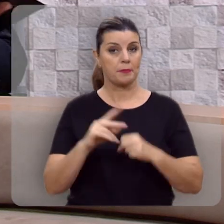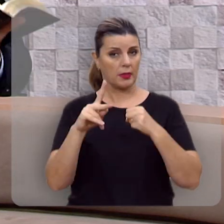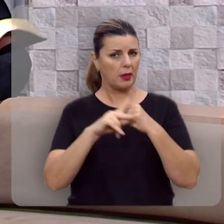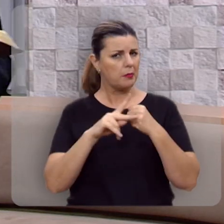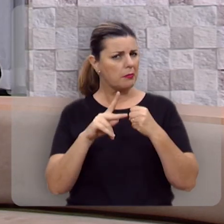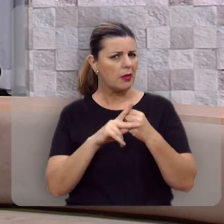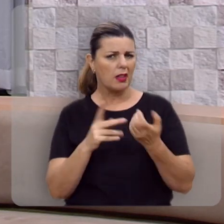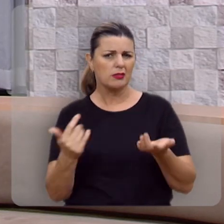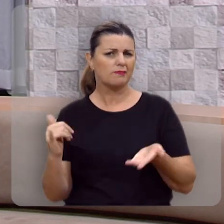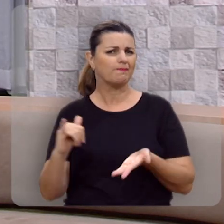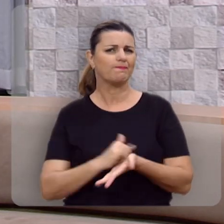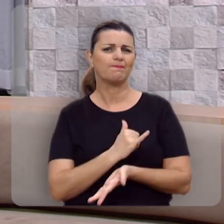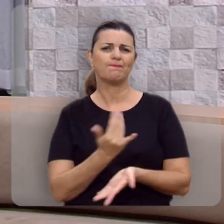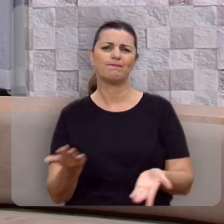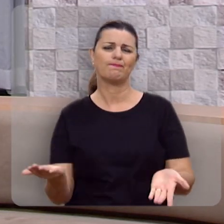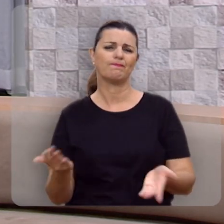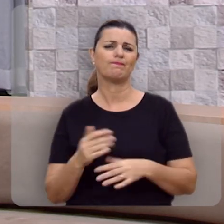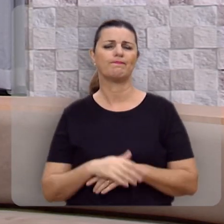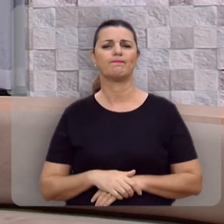Pedro fracassou